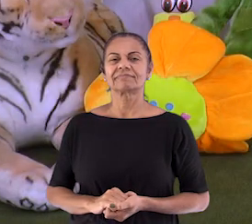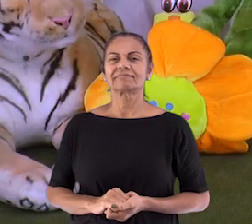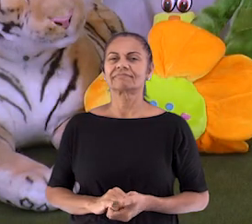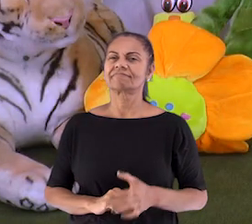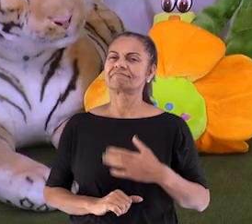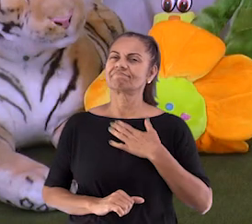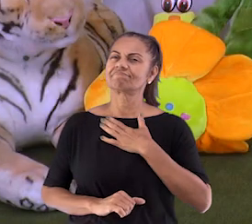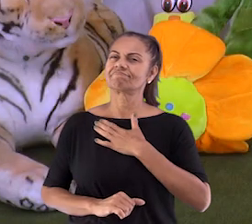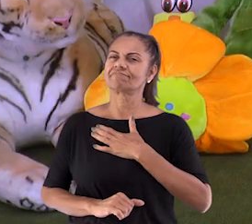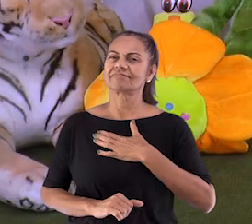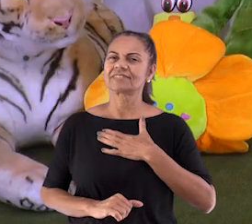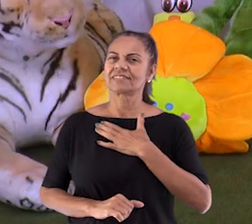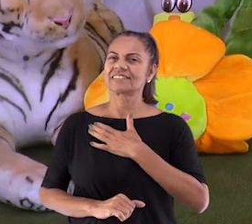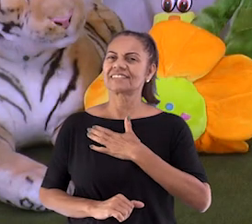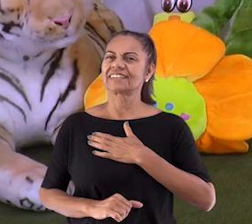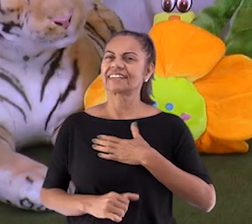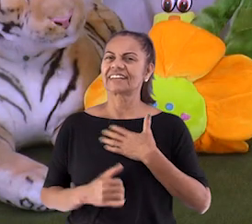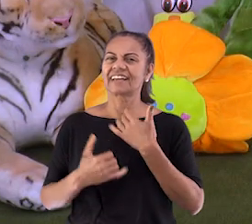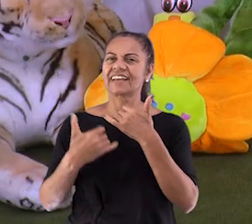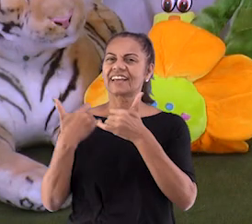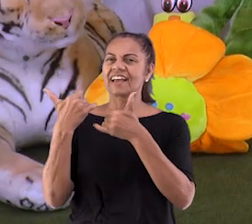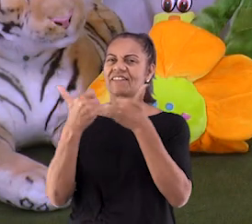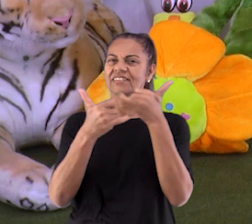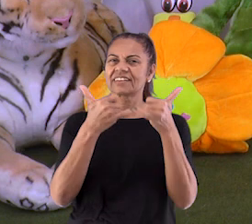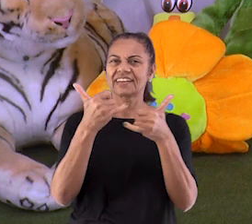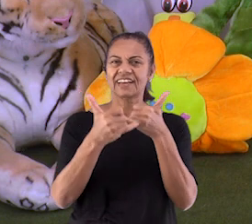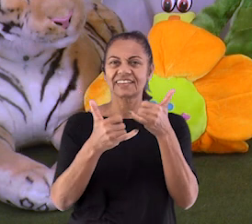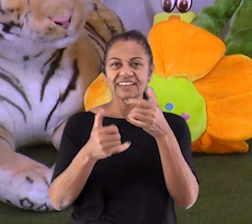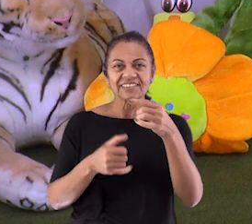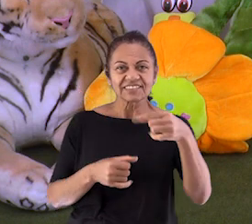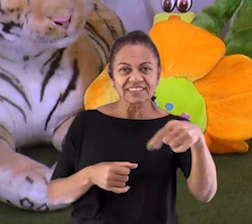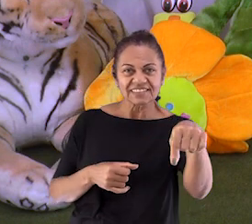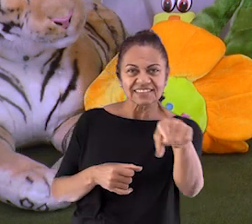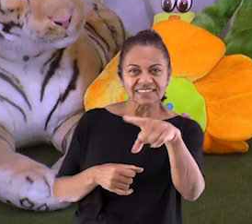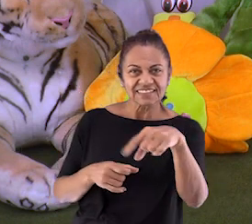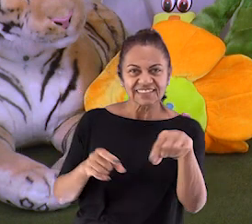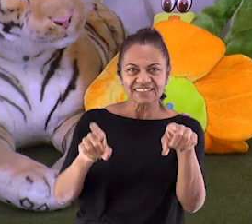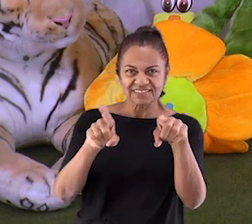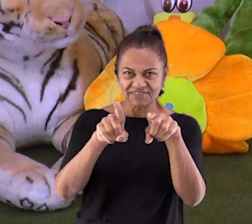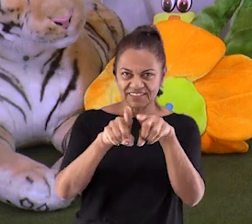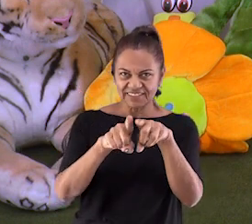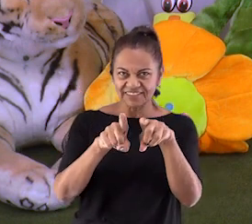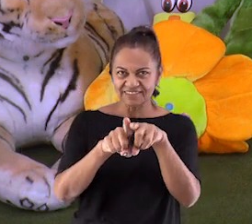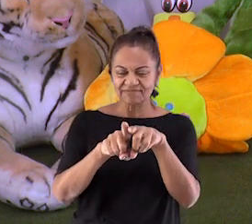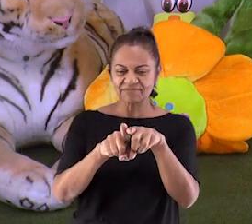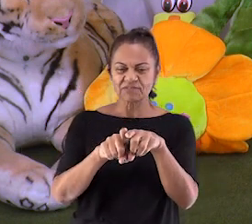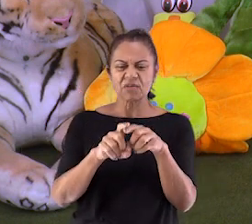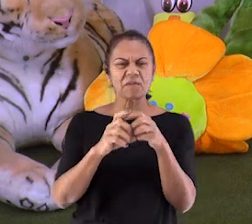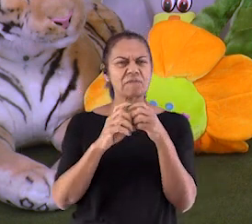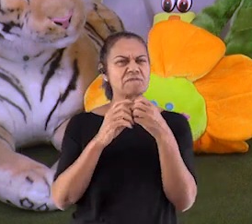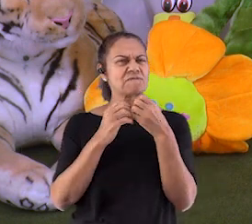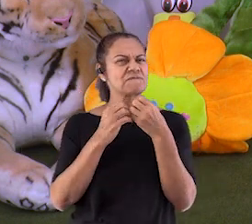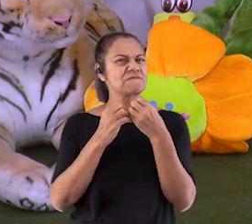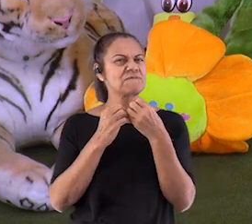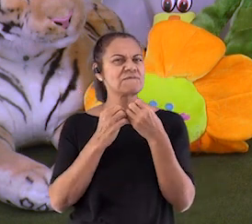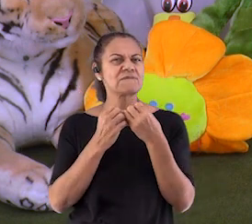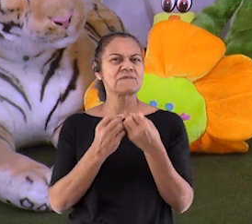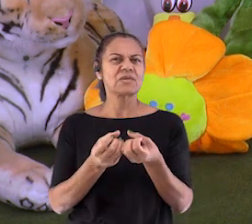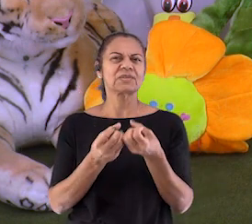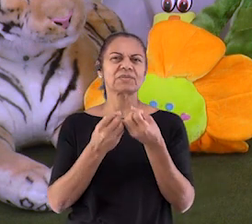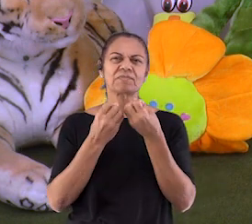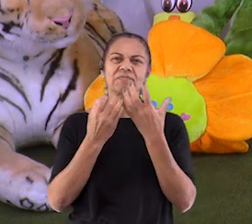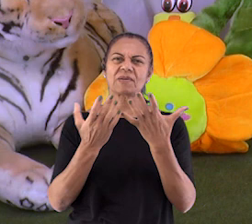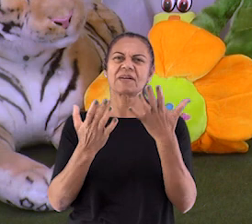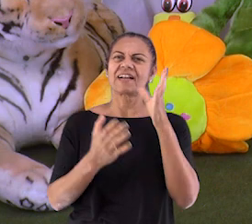Eu gostei muito dessa brincadeira. E vocês? Vocês gostaram também? Foi muito